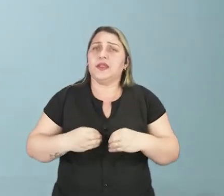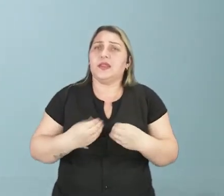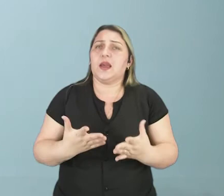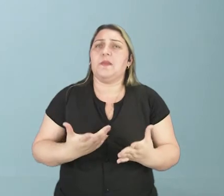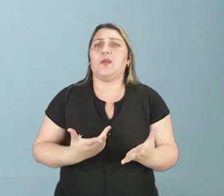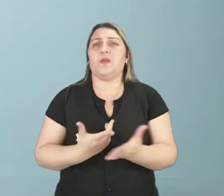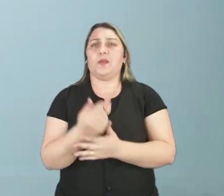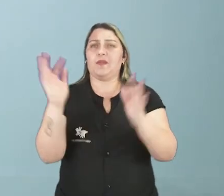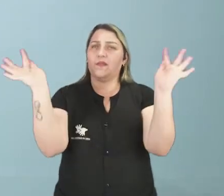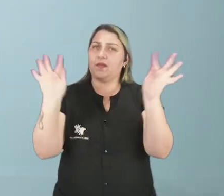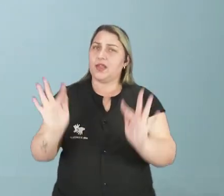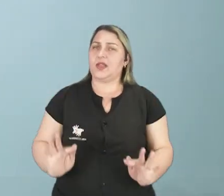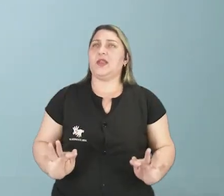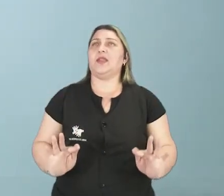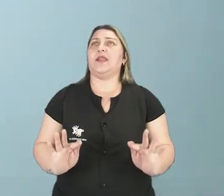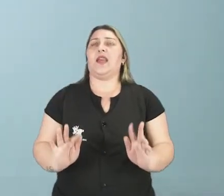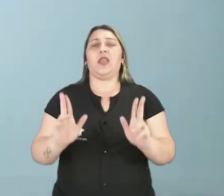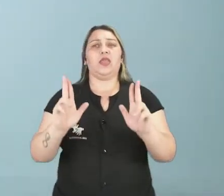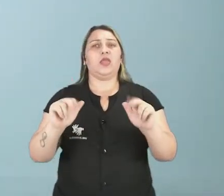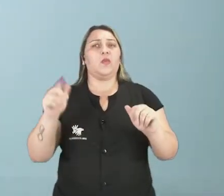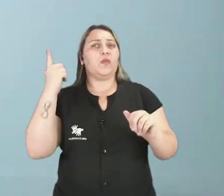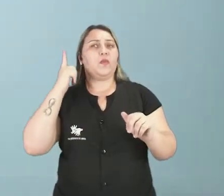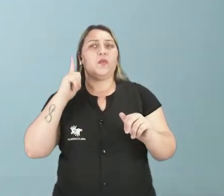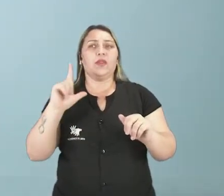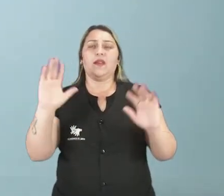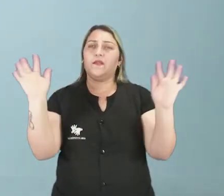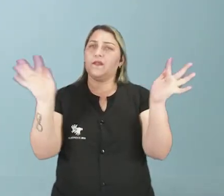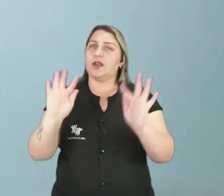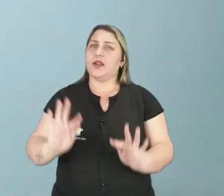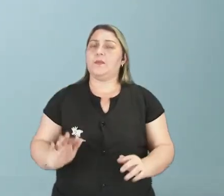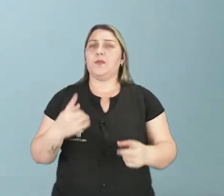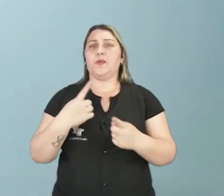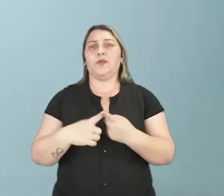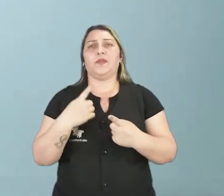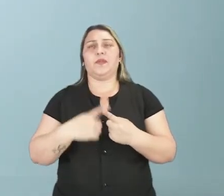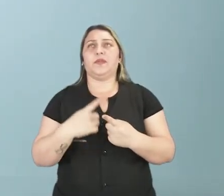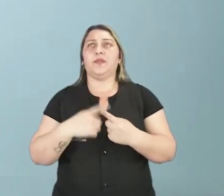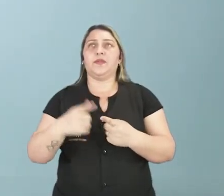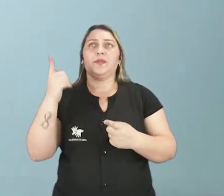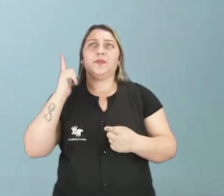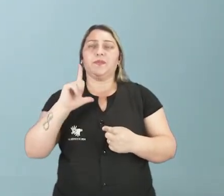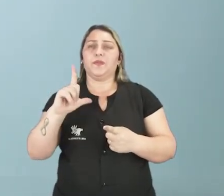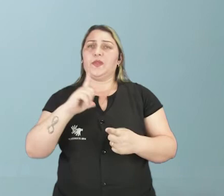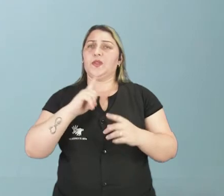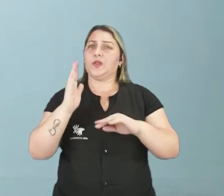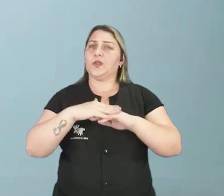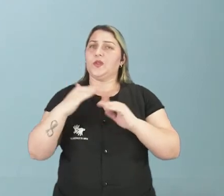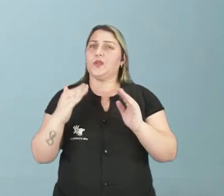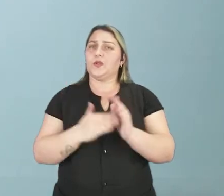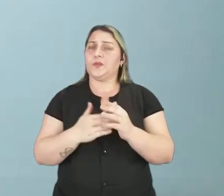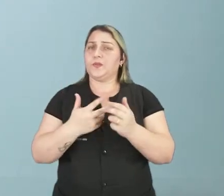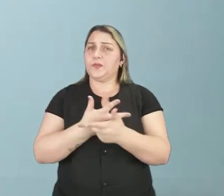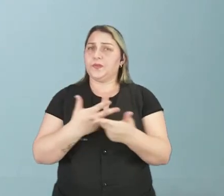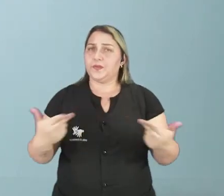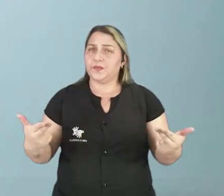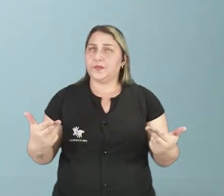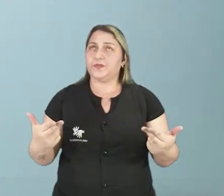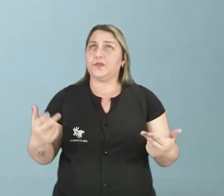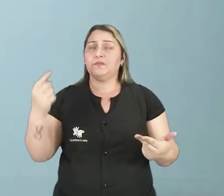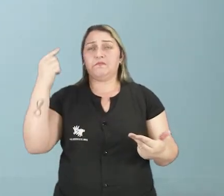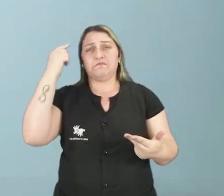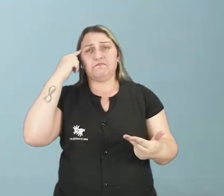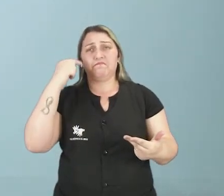que ele seja feliz. E ele nunca consegue atingir a felicidade porque ele nunca consegue ter todas as coisas. Imagina eu,